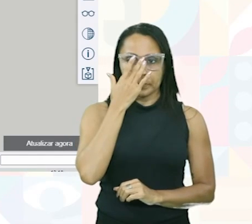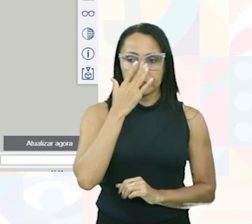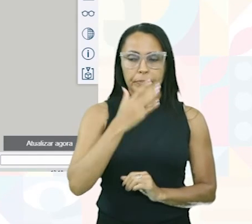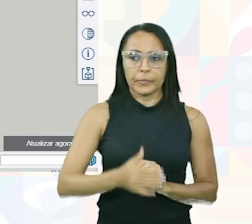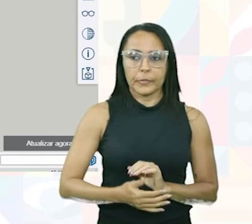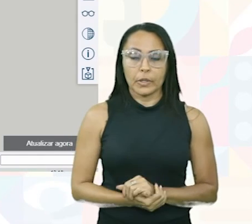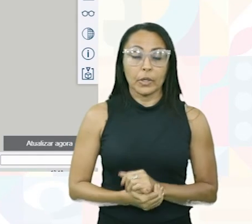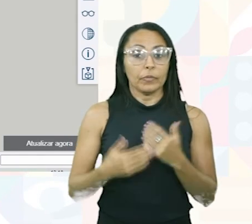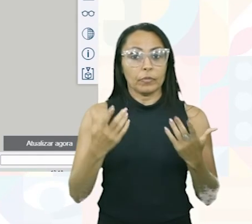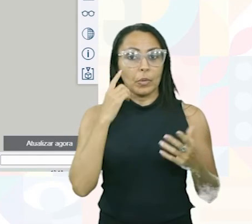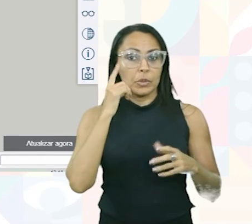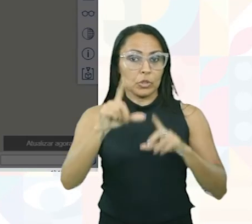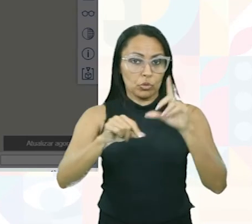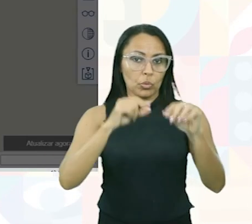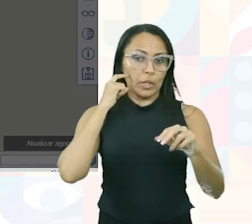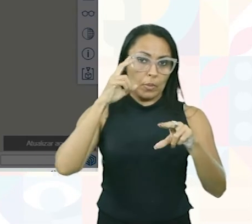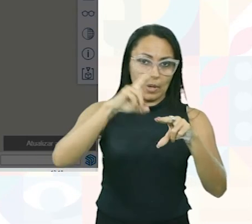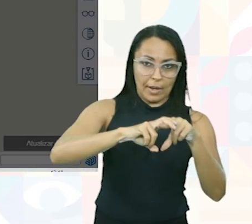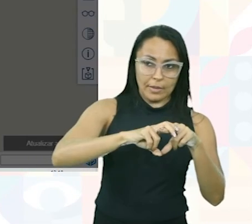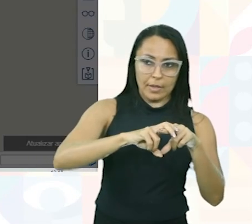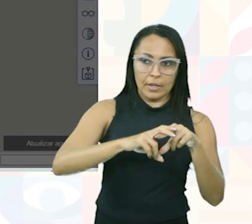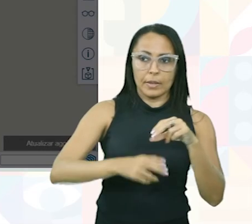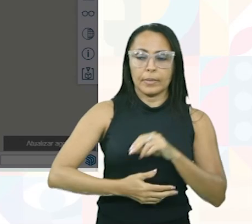Vamos escolher essa cadeira aqui,